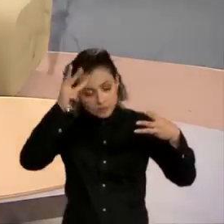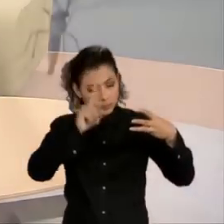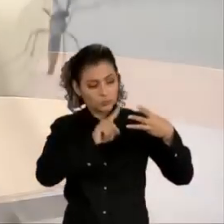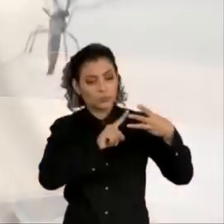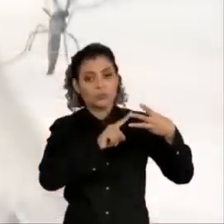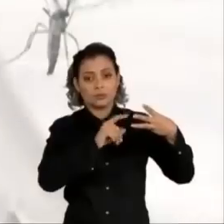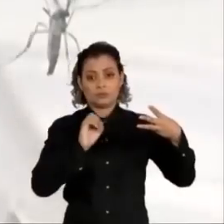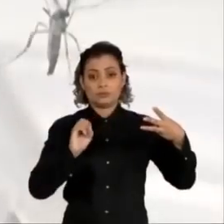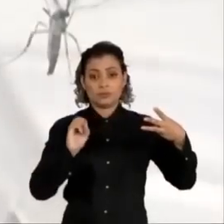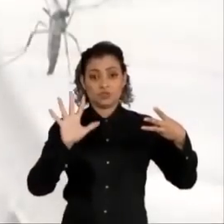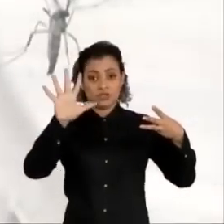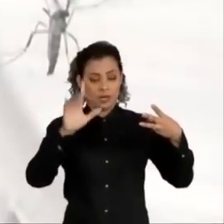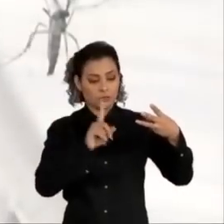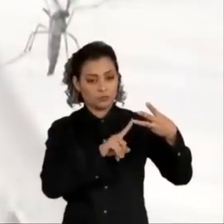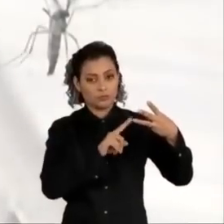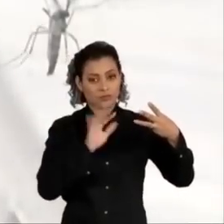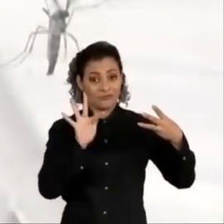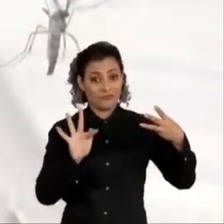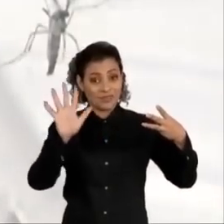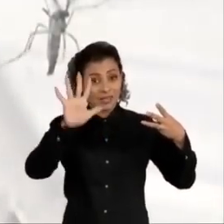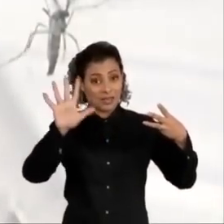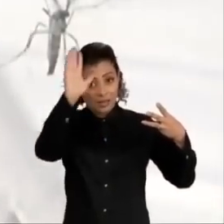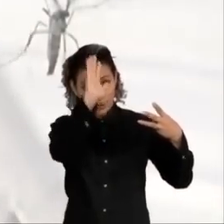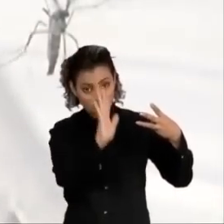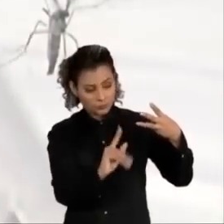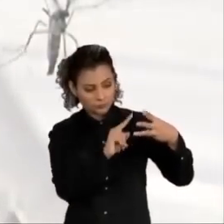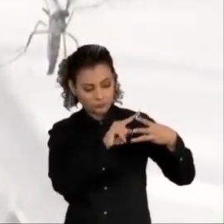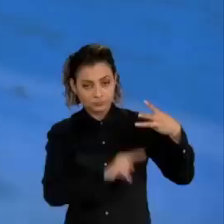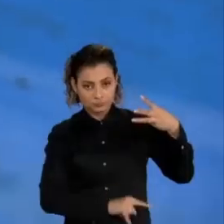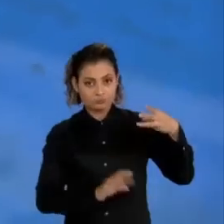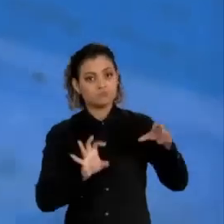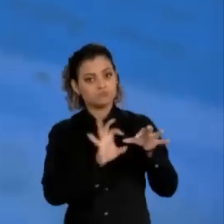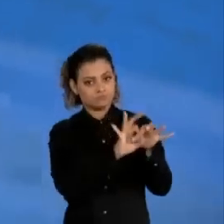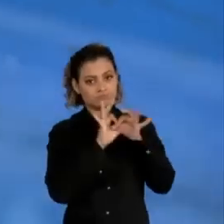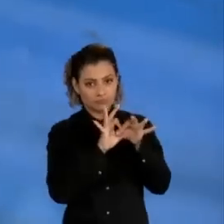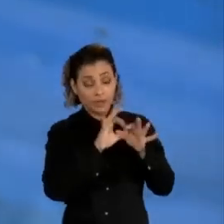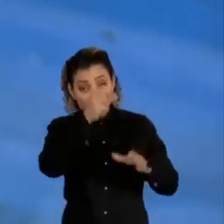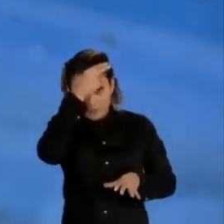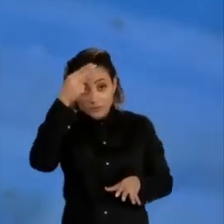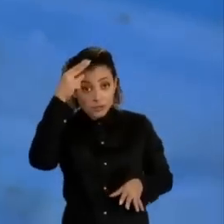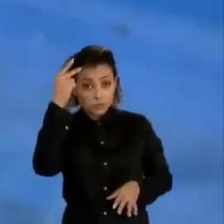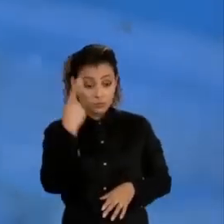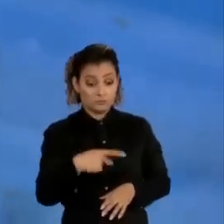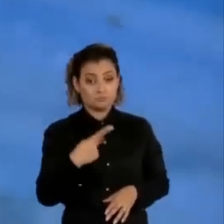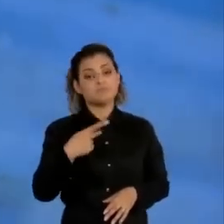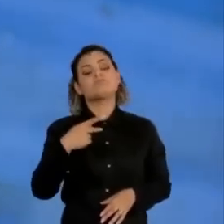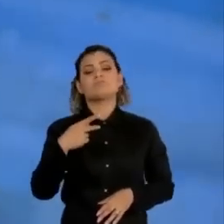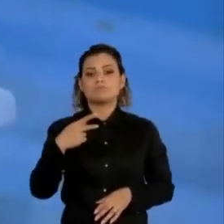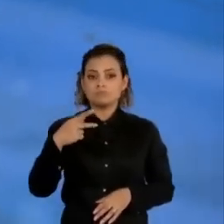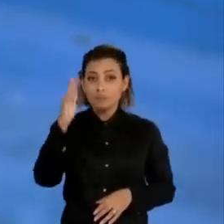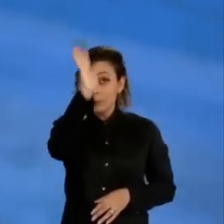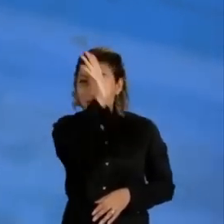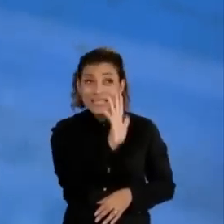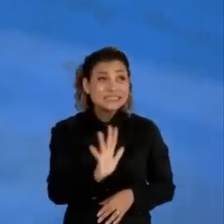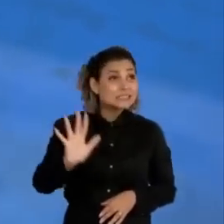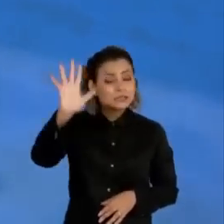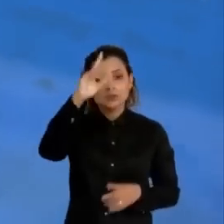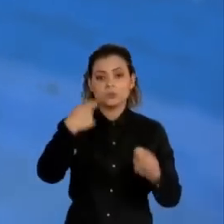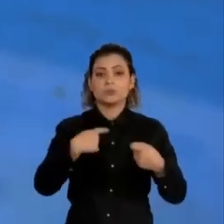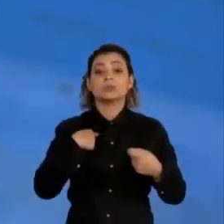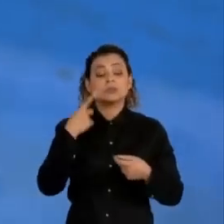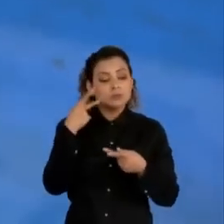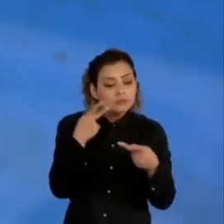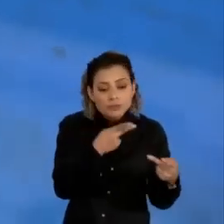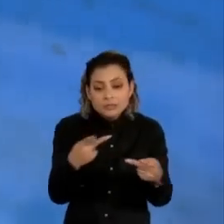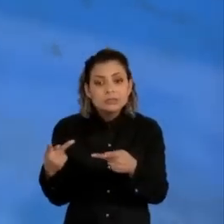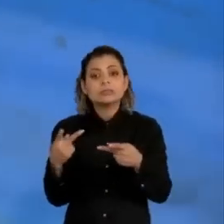programa complexo, implicaria que os municípios brasileiros tivessem capacidade de visitar todos os imóveis a cada 2